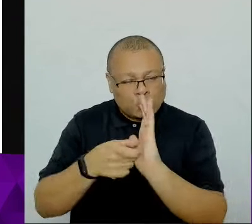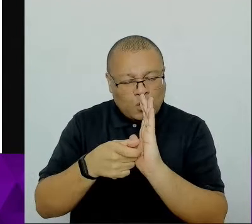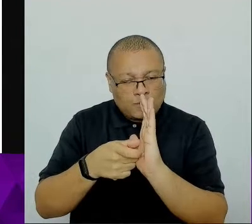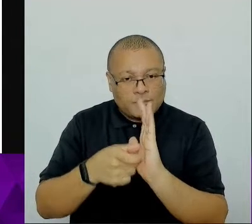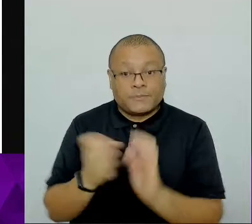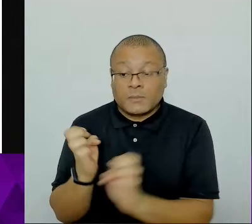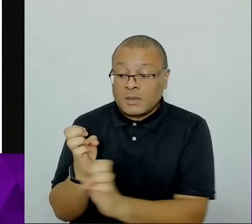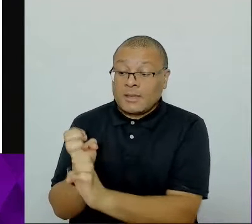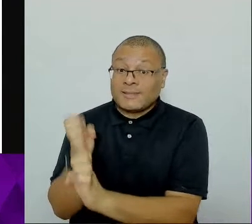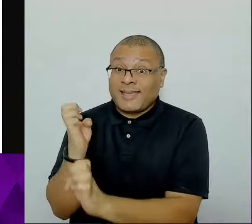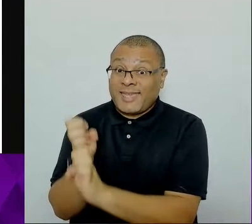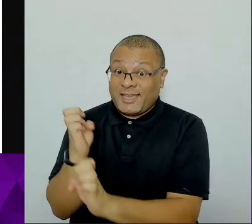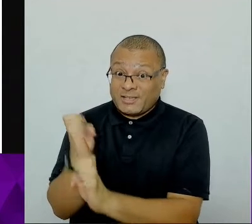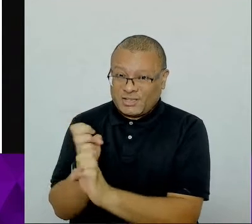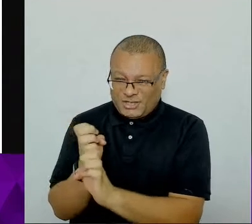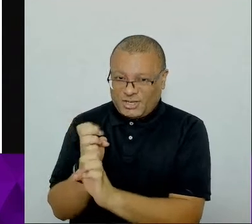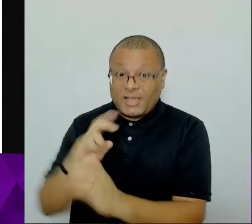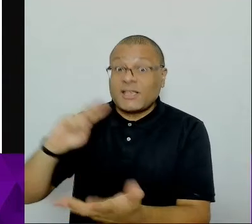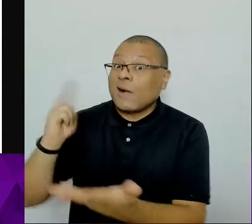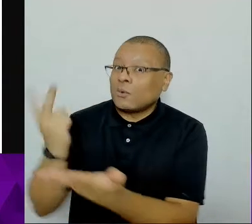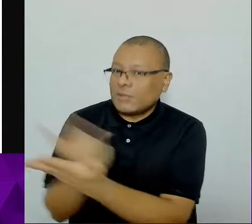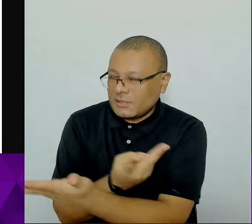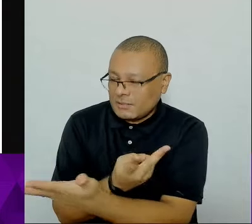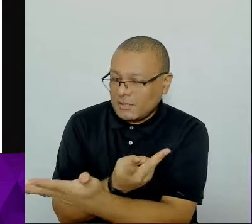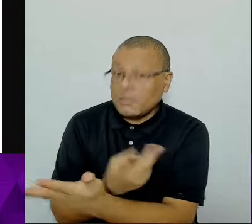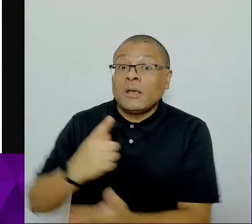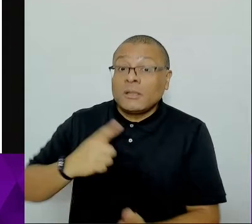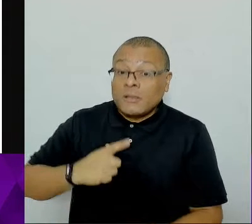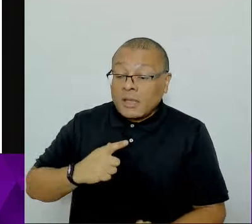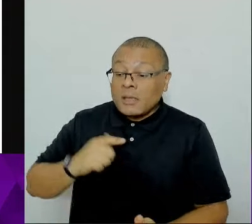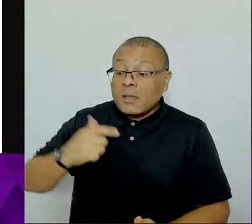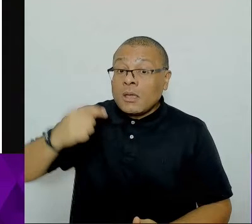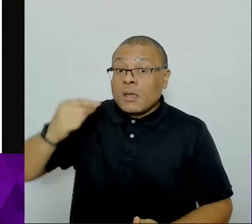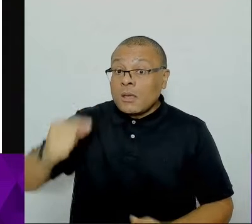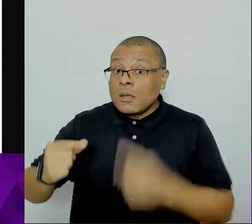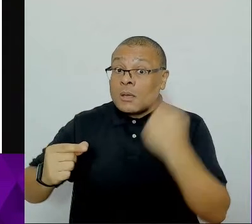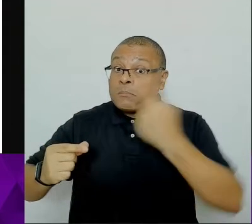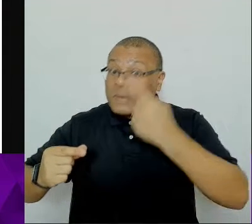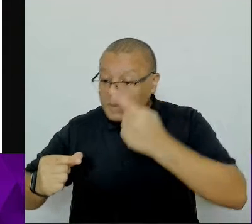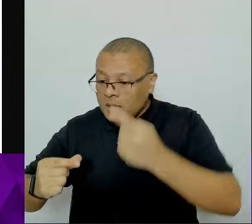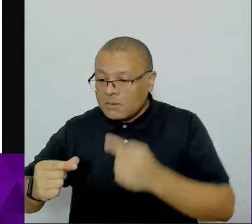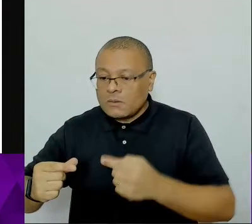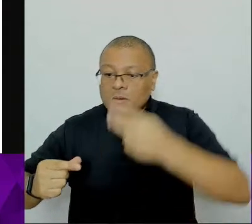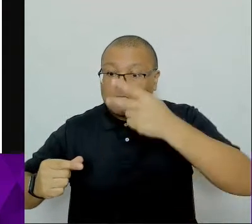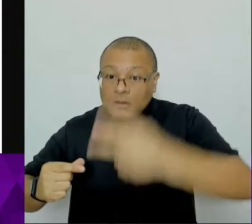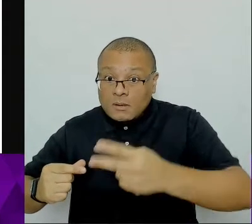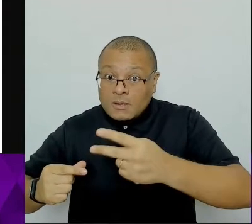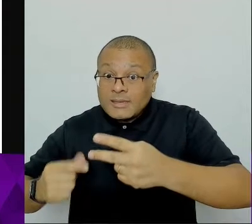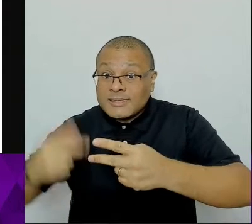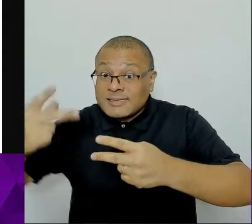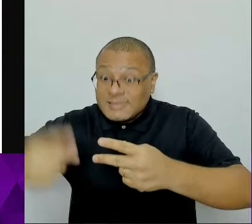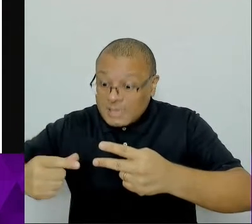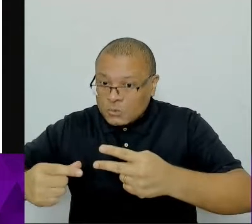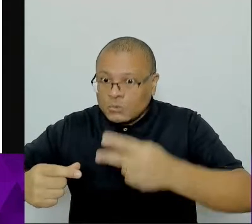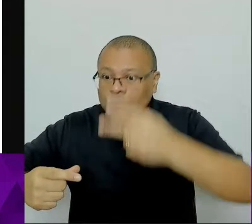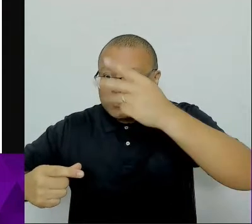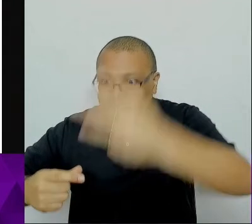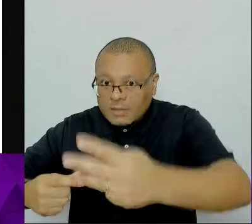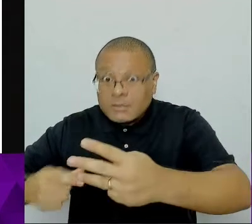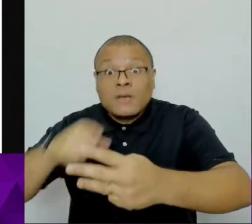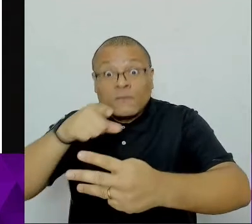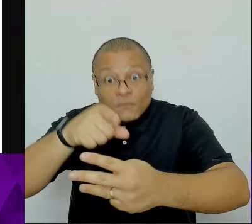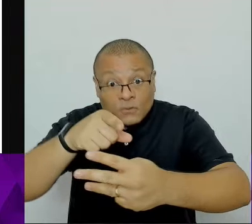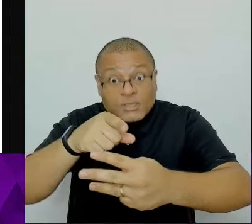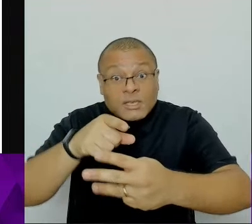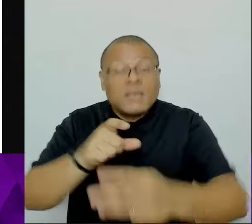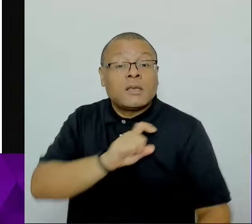de causa, a gente tem passos específicos que lidam com você criar situações caóticas, de fato, de